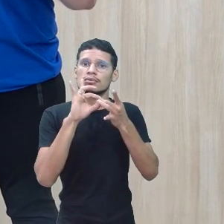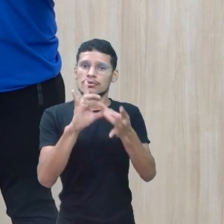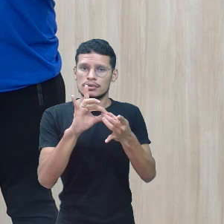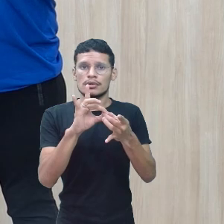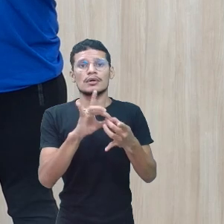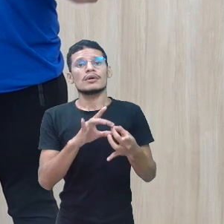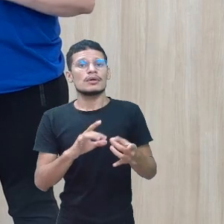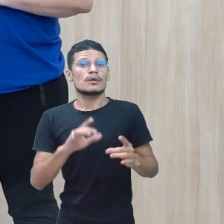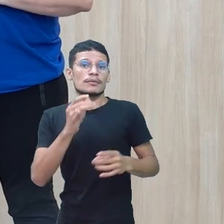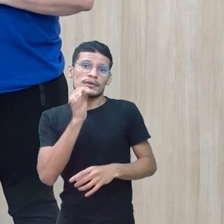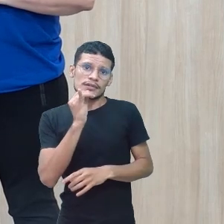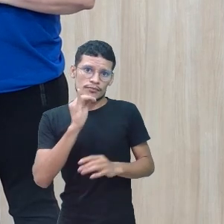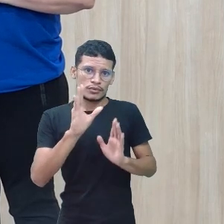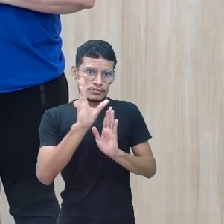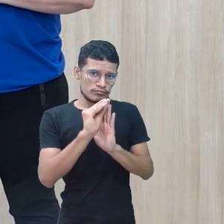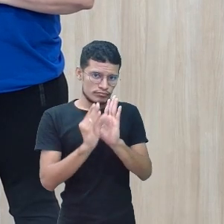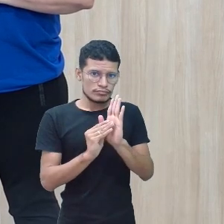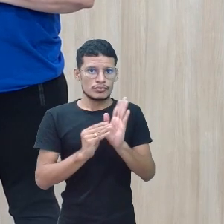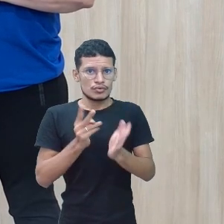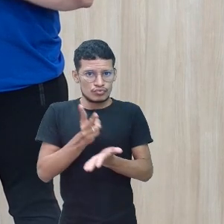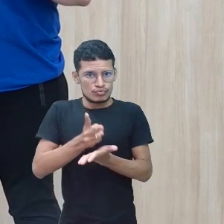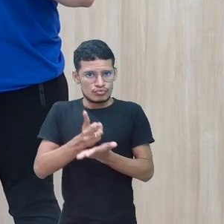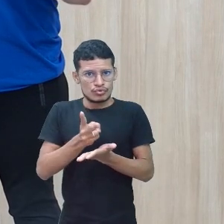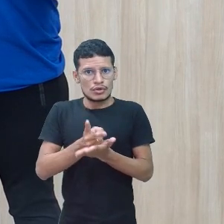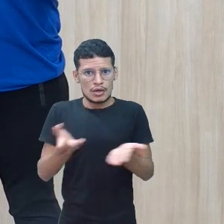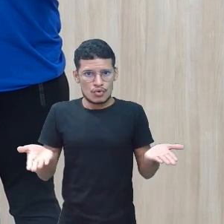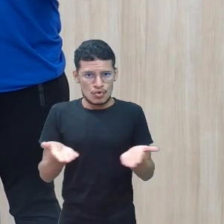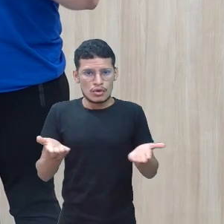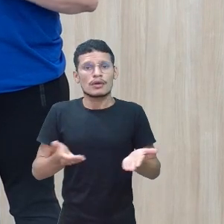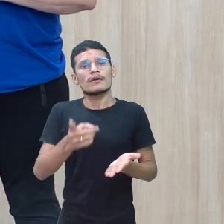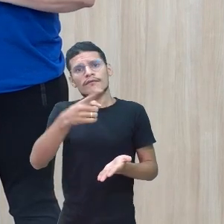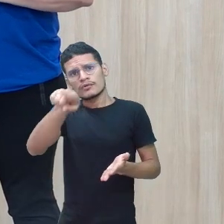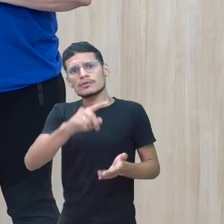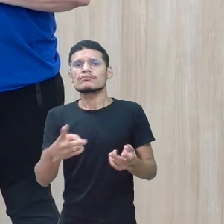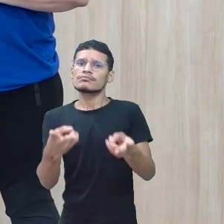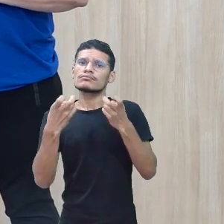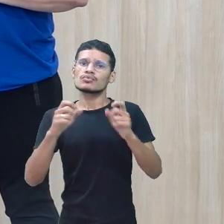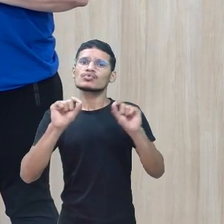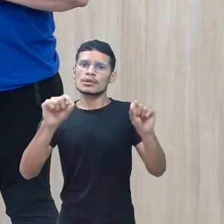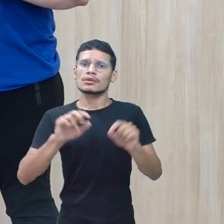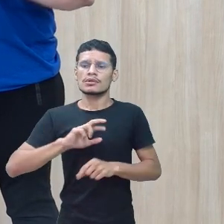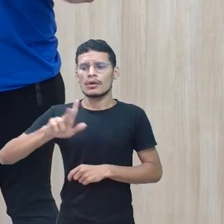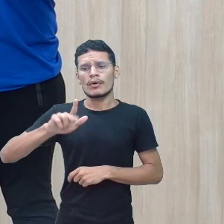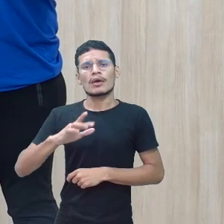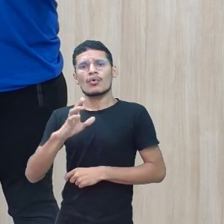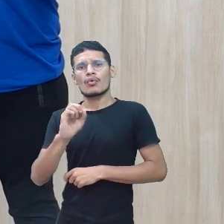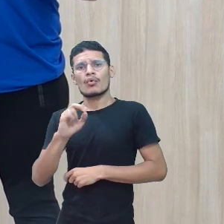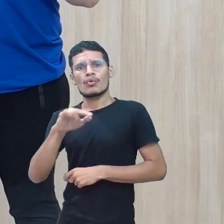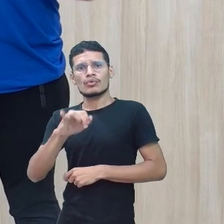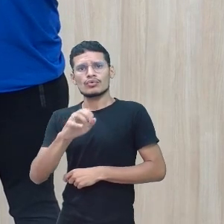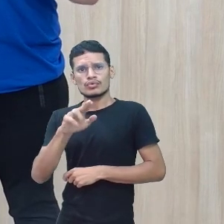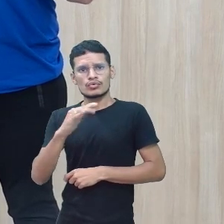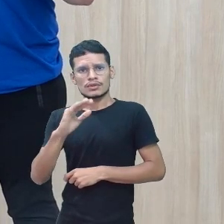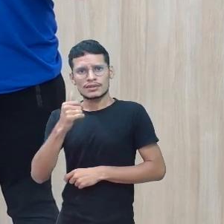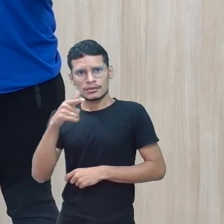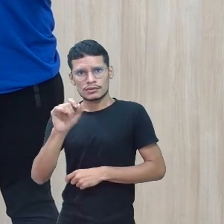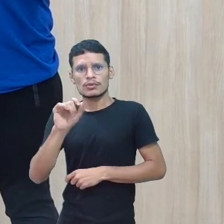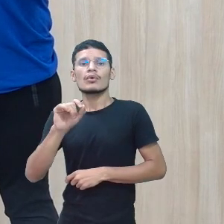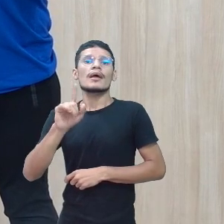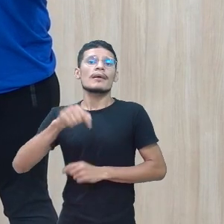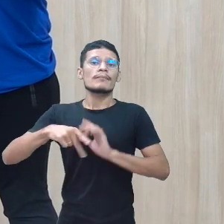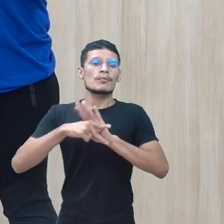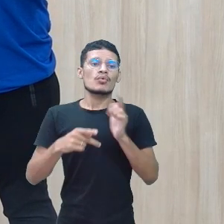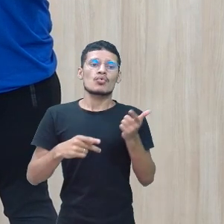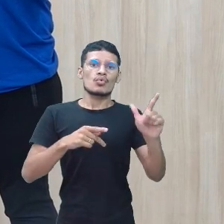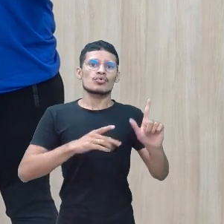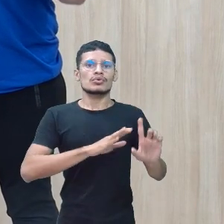do conteúdo, vocês vão perceber que muitas vezes não é a conjunção, mas é outra classe